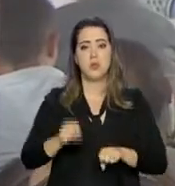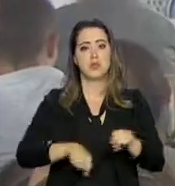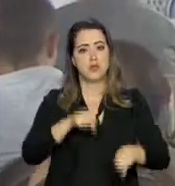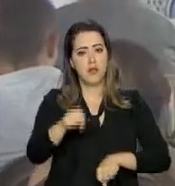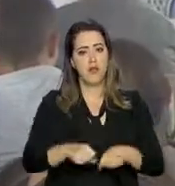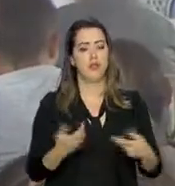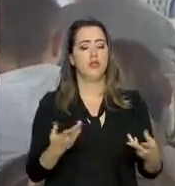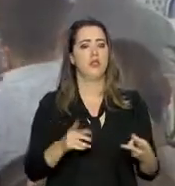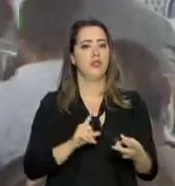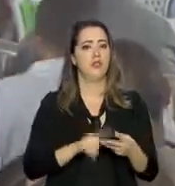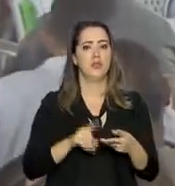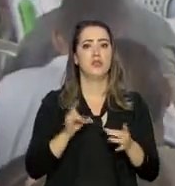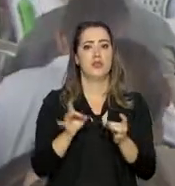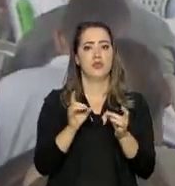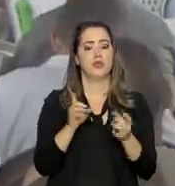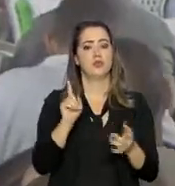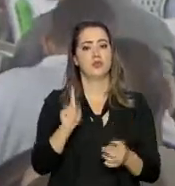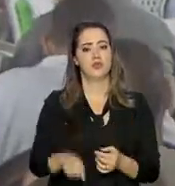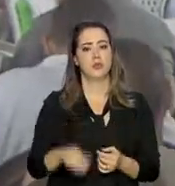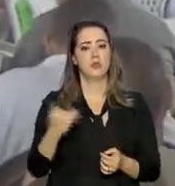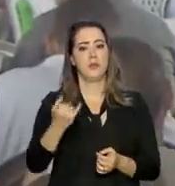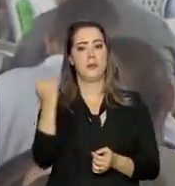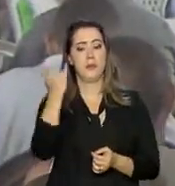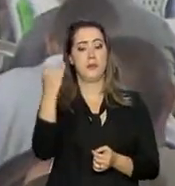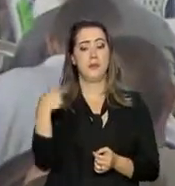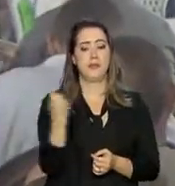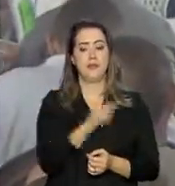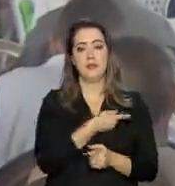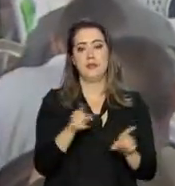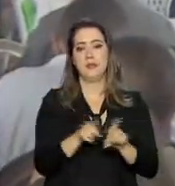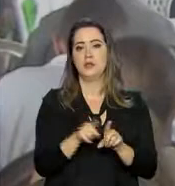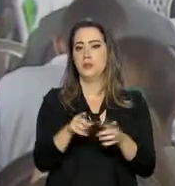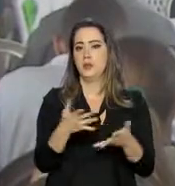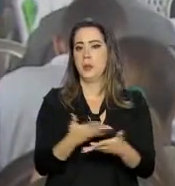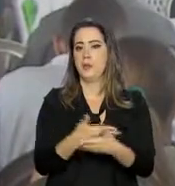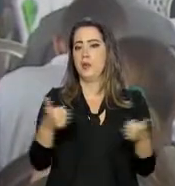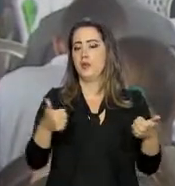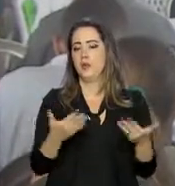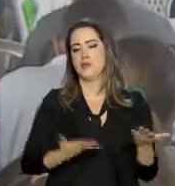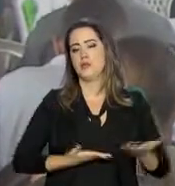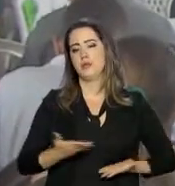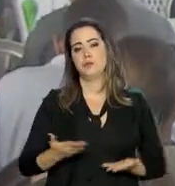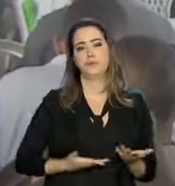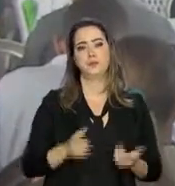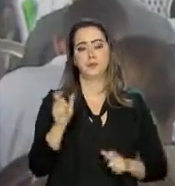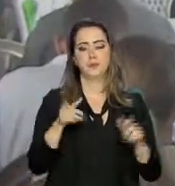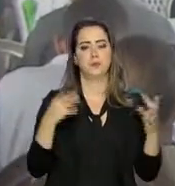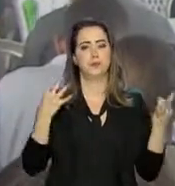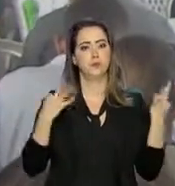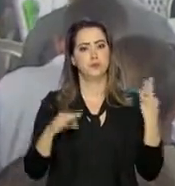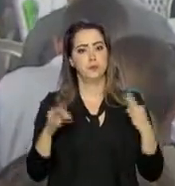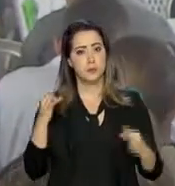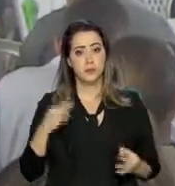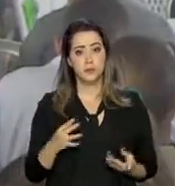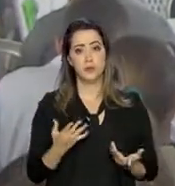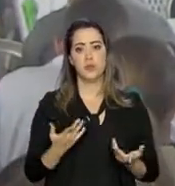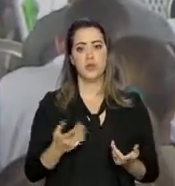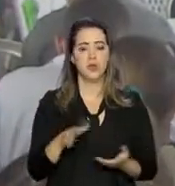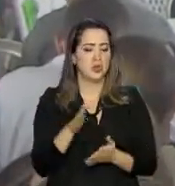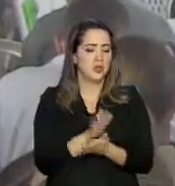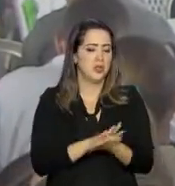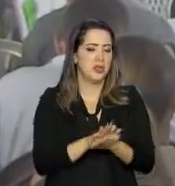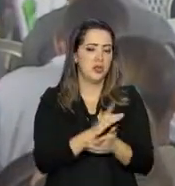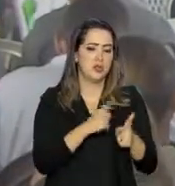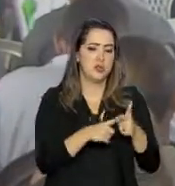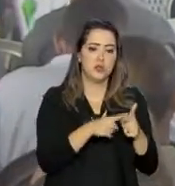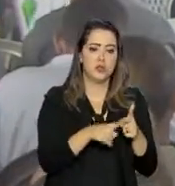é isso que está sendo confeccionado é muito importante para nós que aumenta a qualidade de serviço prestado ao visitante nem não interfere na autonomia